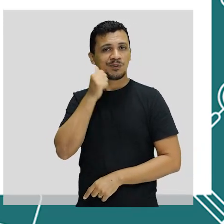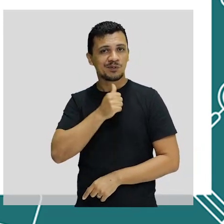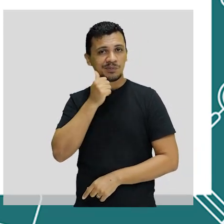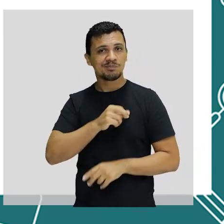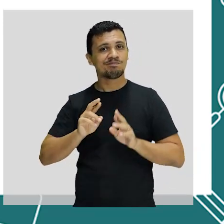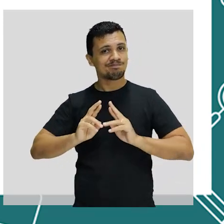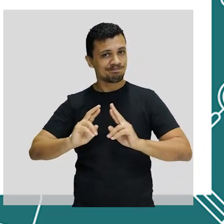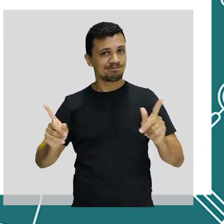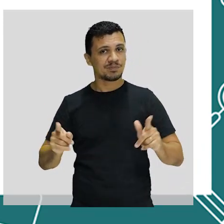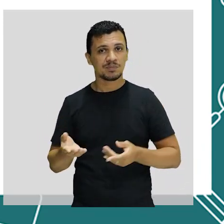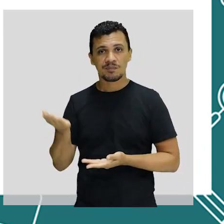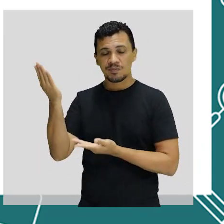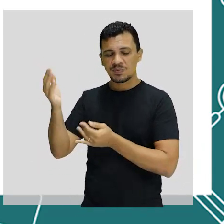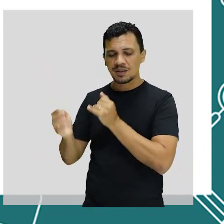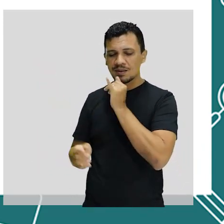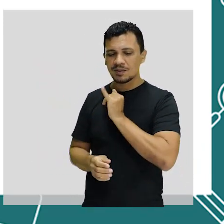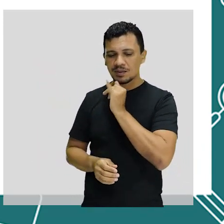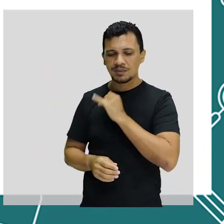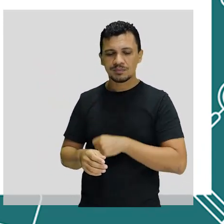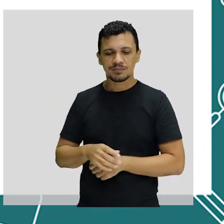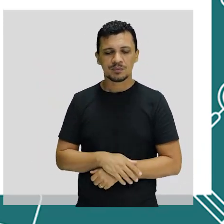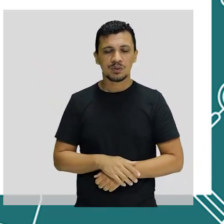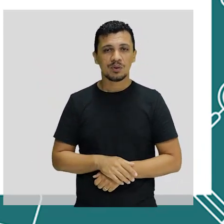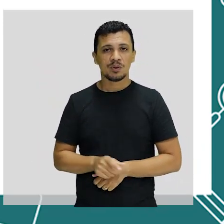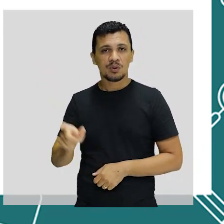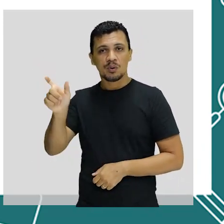aqui um exemplo para vocês. El hombre e la